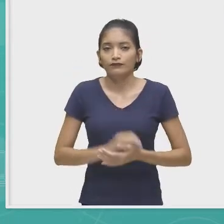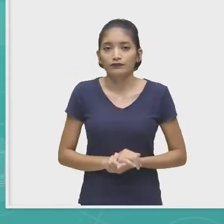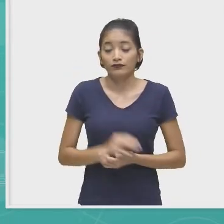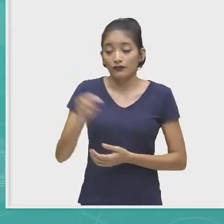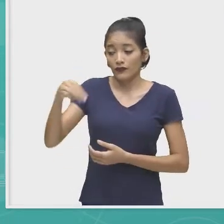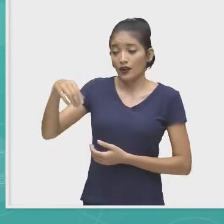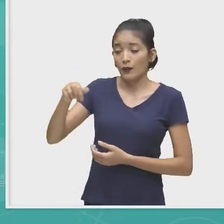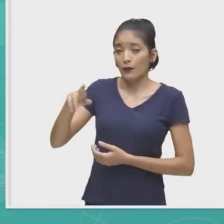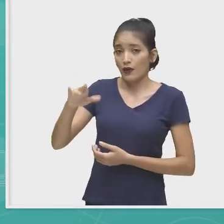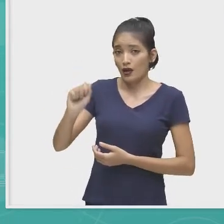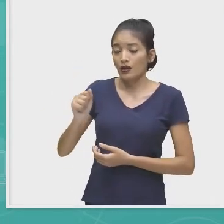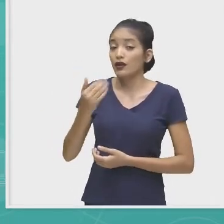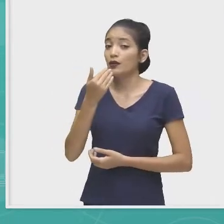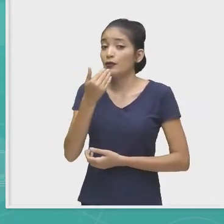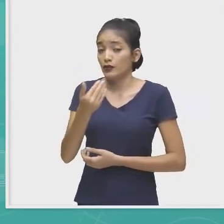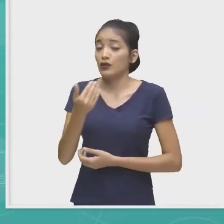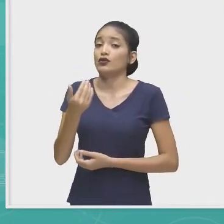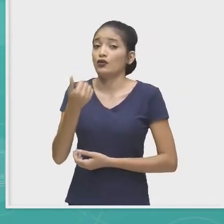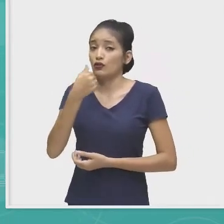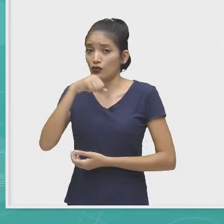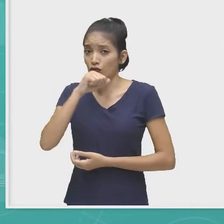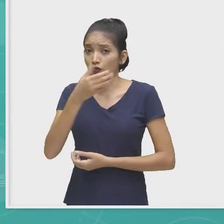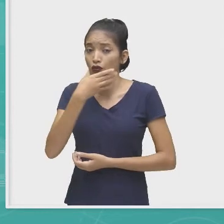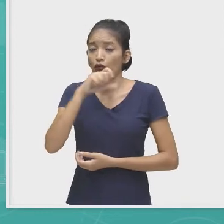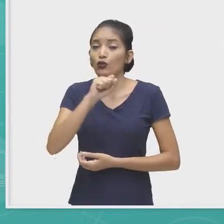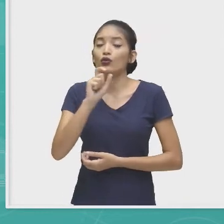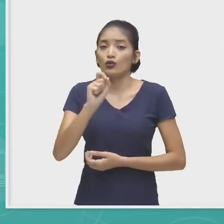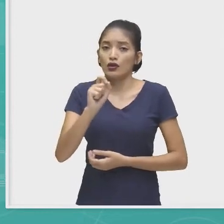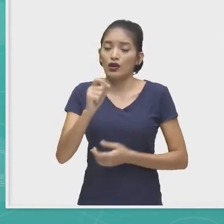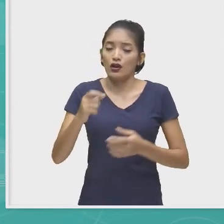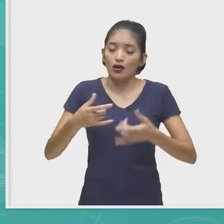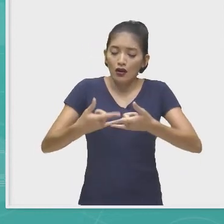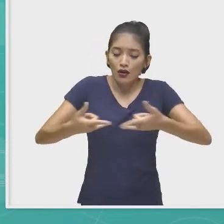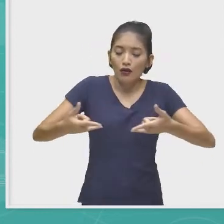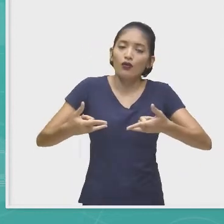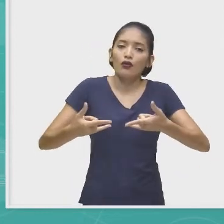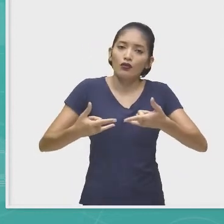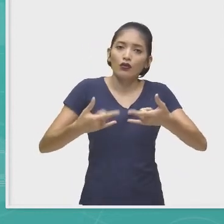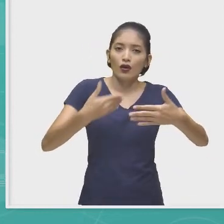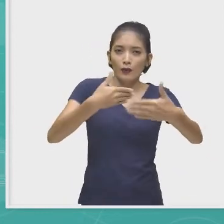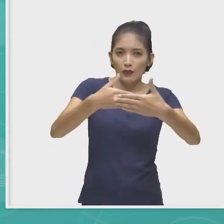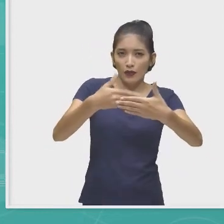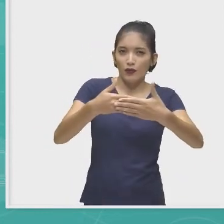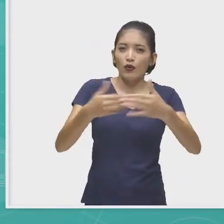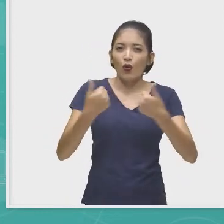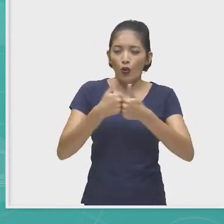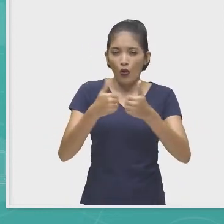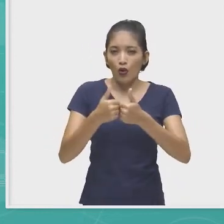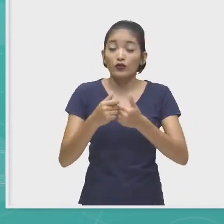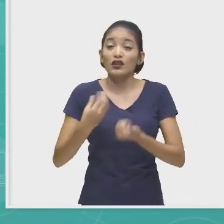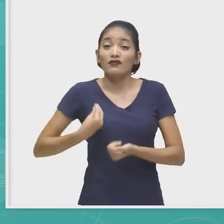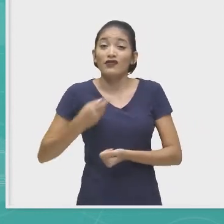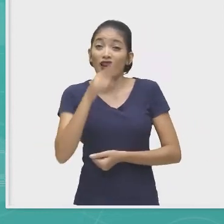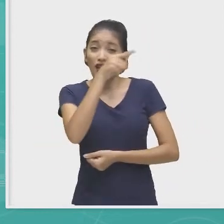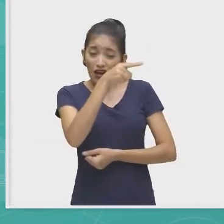Maria pediu aos seus pais uma passagem de ônibus para visitar sua tia, que morava em